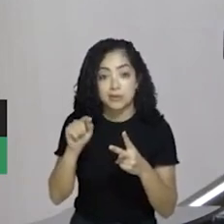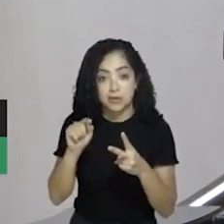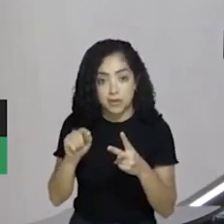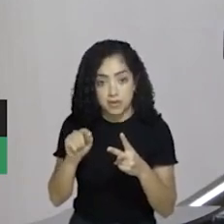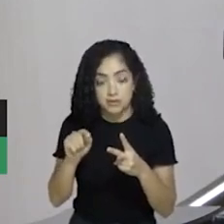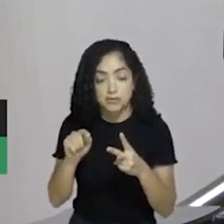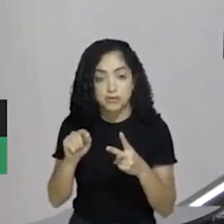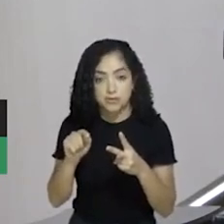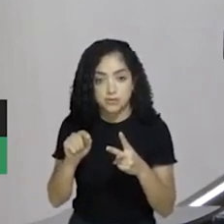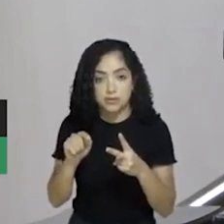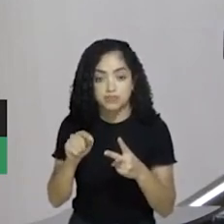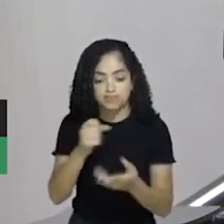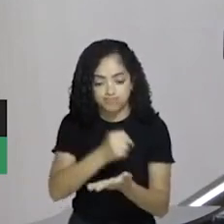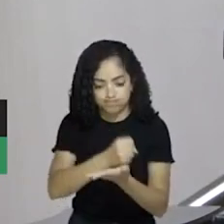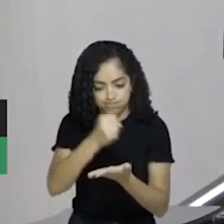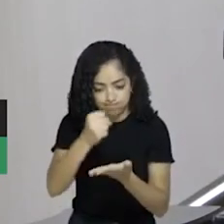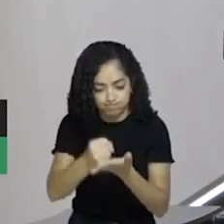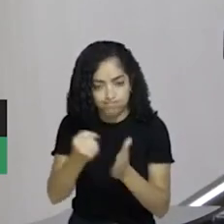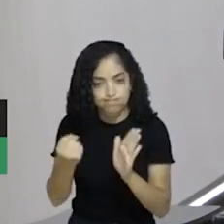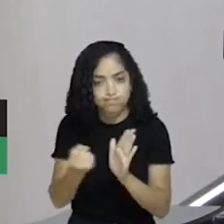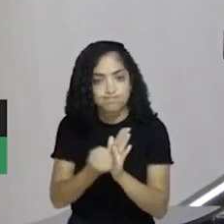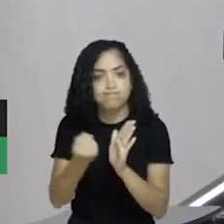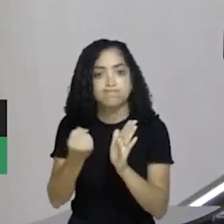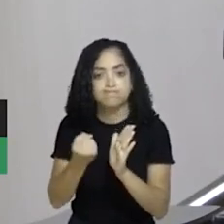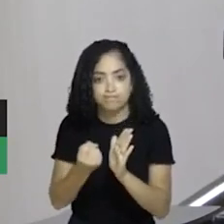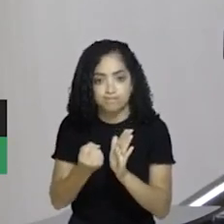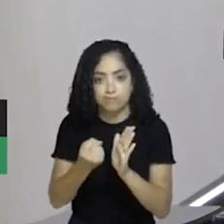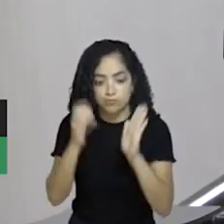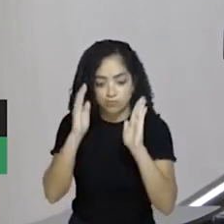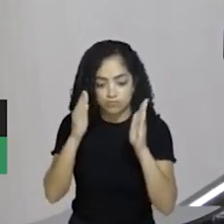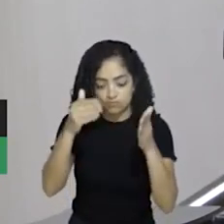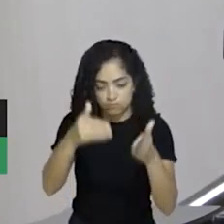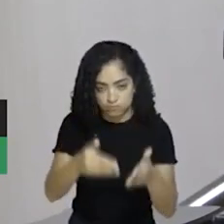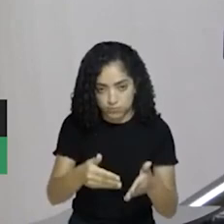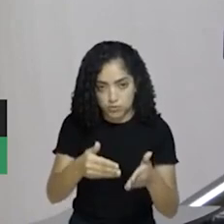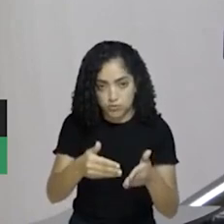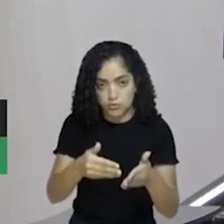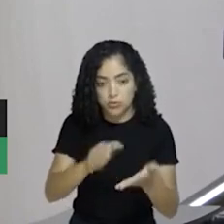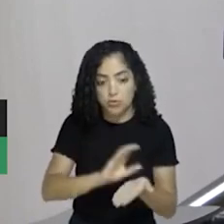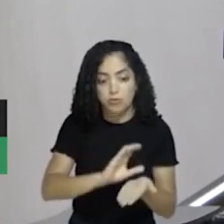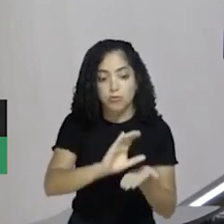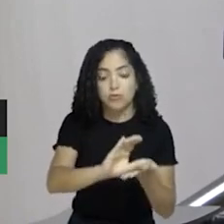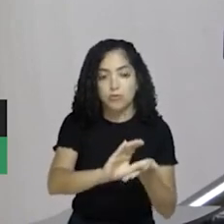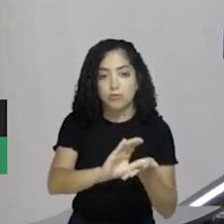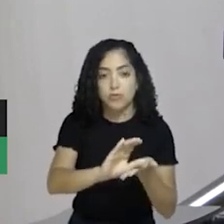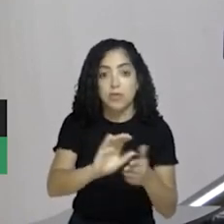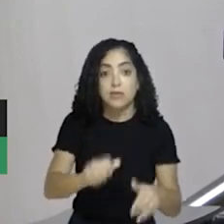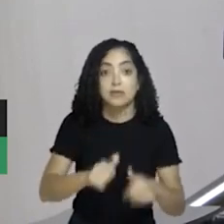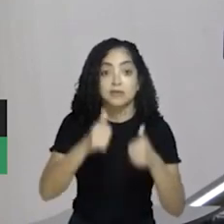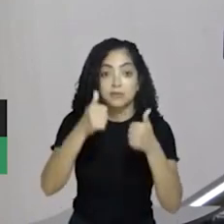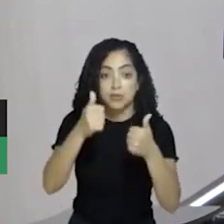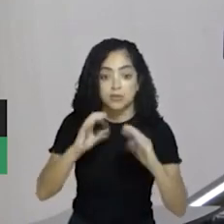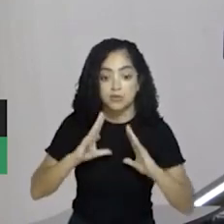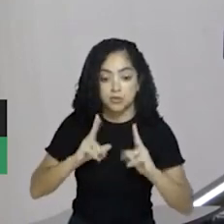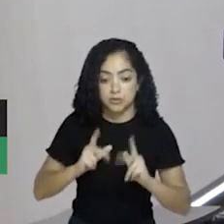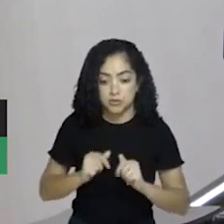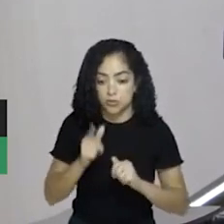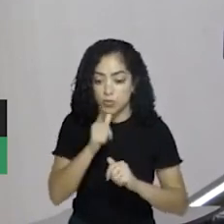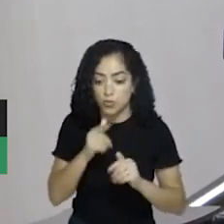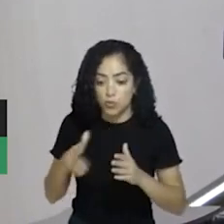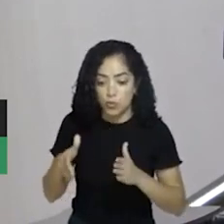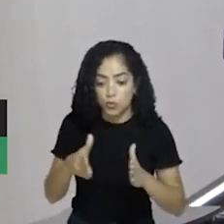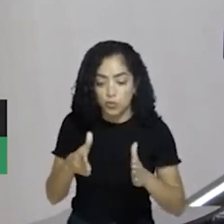já serão carimbados com destino específico para serem investidos nas melhorias das limpezas do Rio